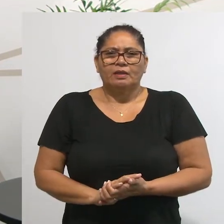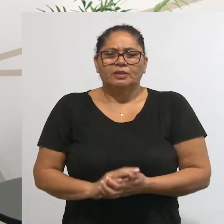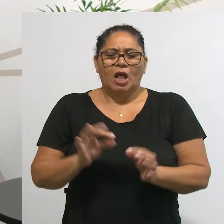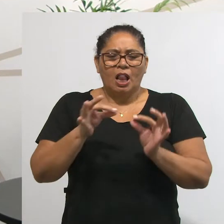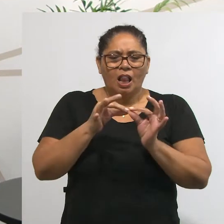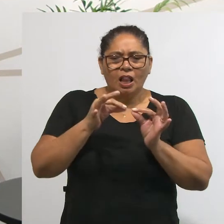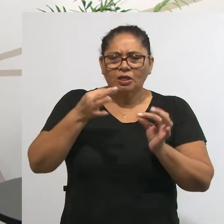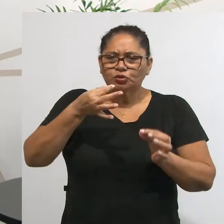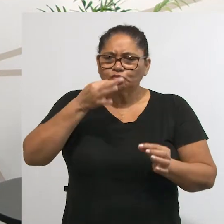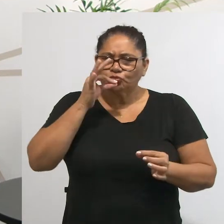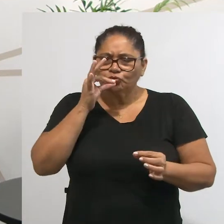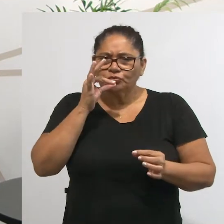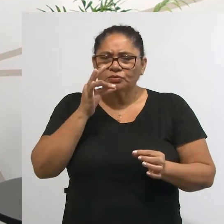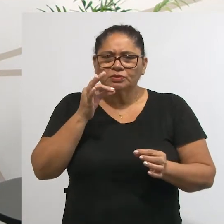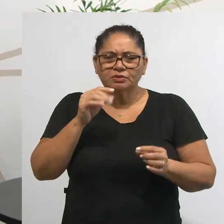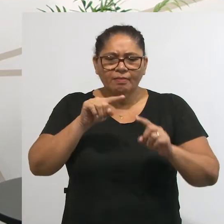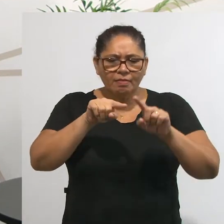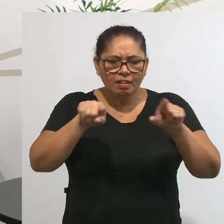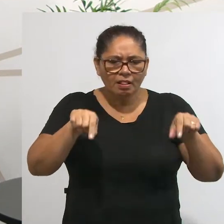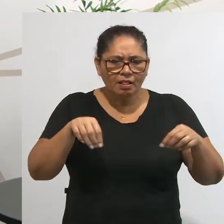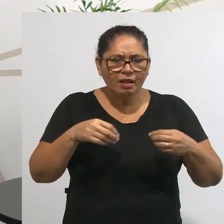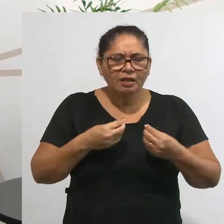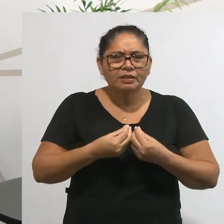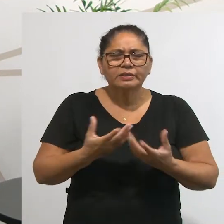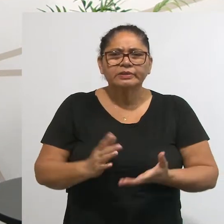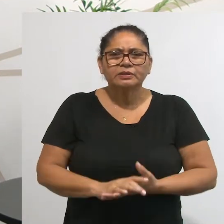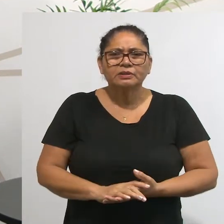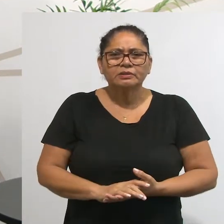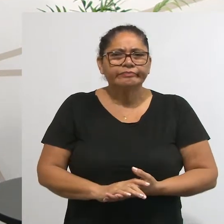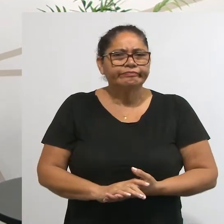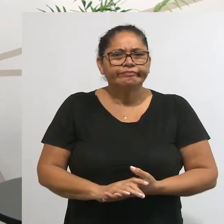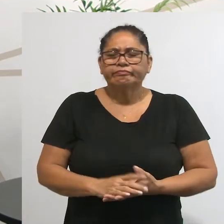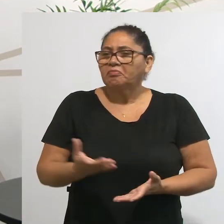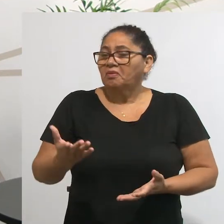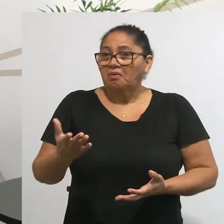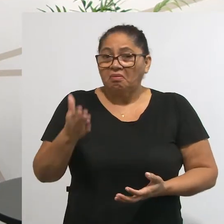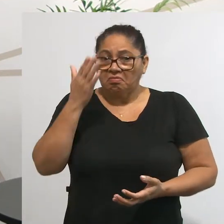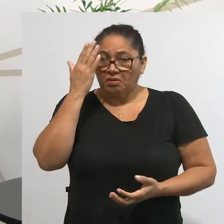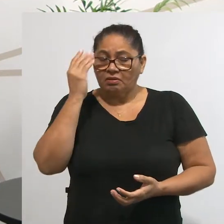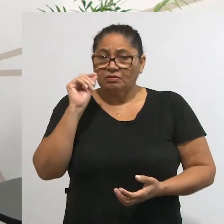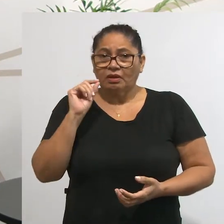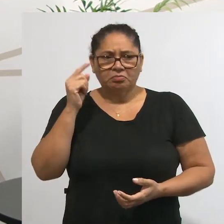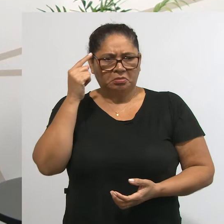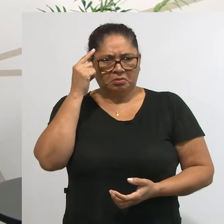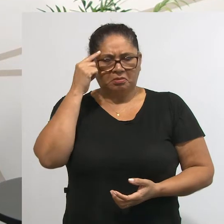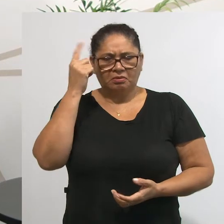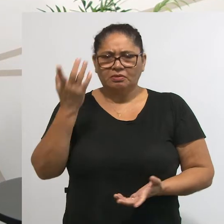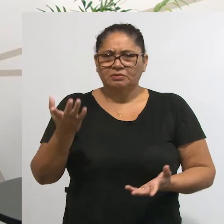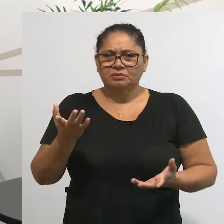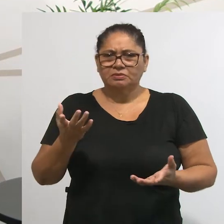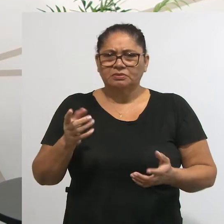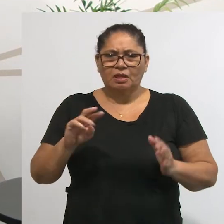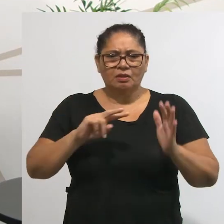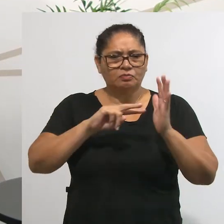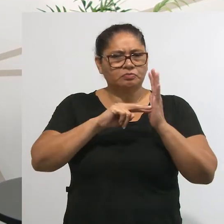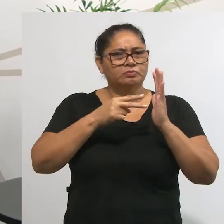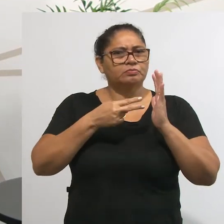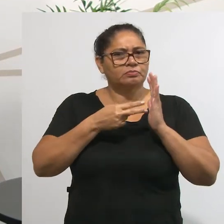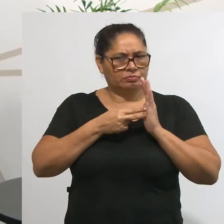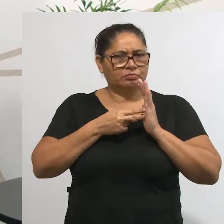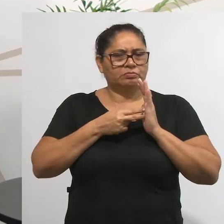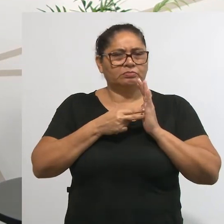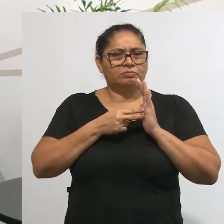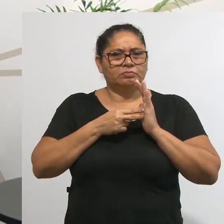jabuticaba para a sala de aula. Se o aluno não sabe, ele nem pensa sobre isso, não significa que você não